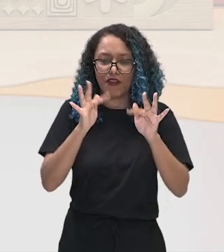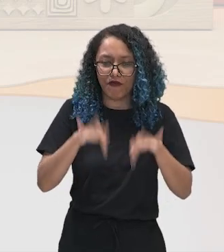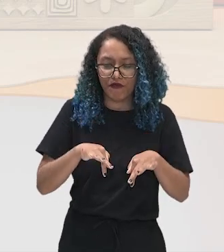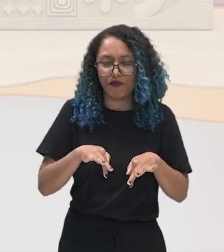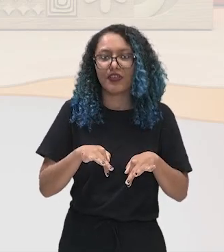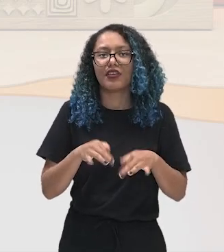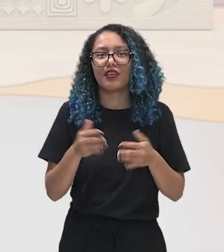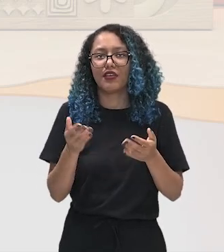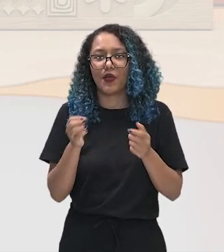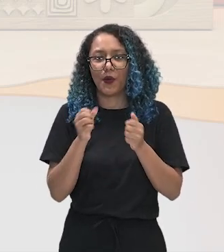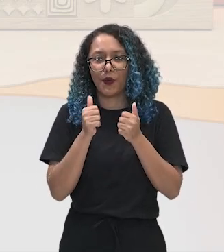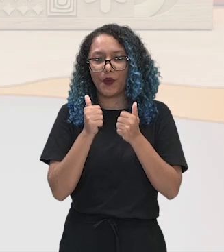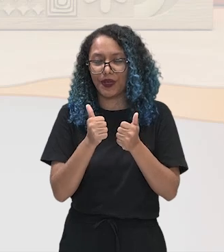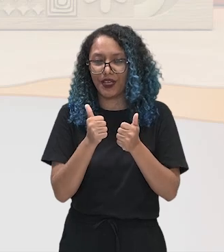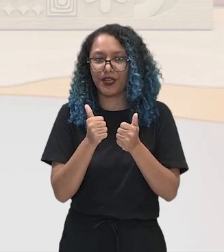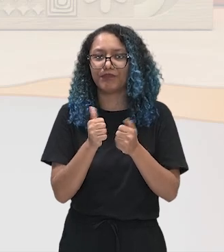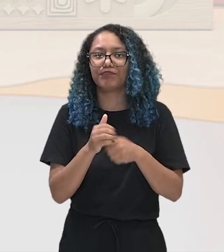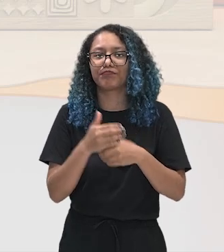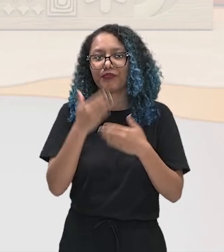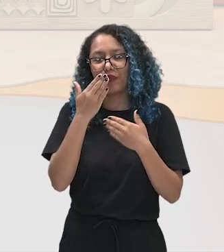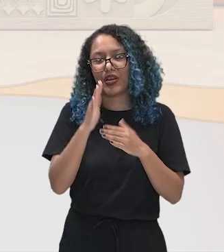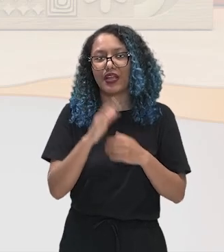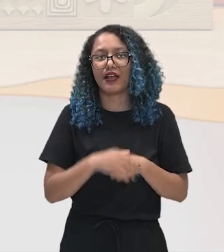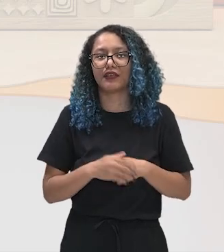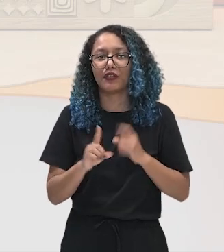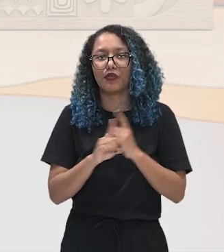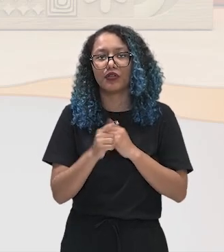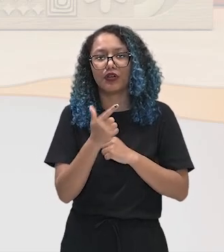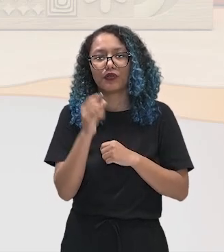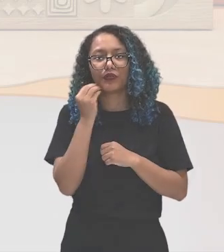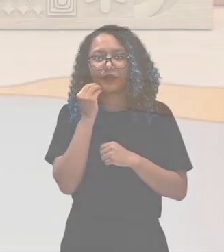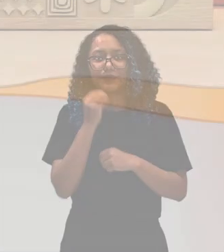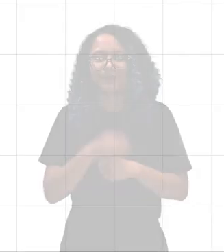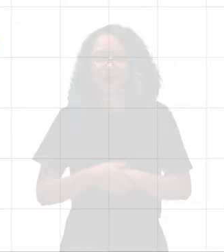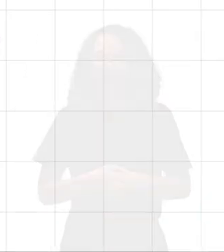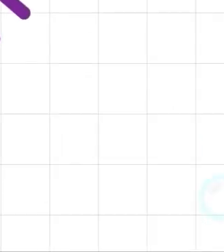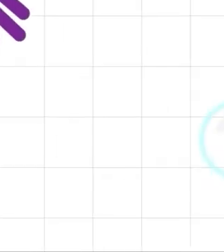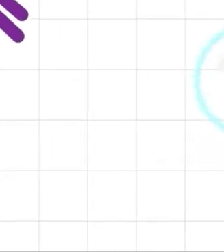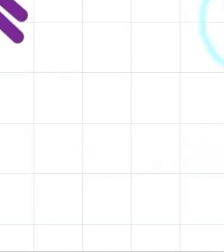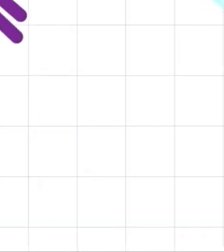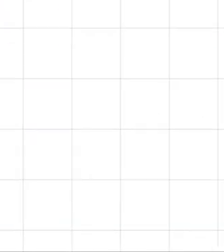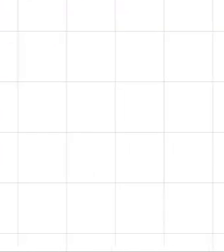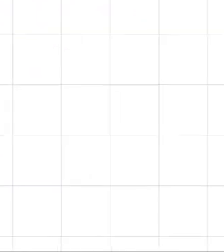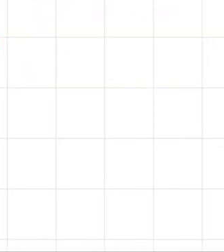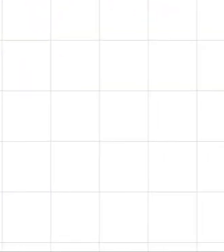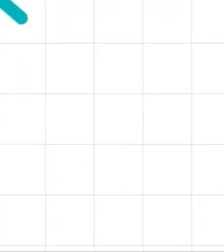nessas rotas comerciais aqui. A gente se encontra aí numa próxima aula.